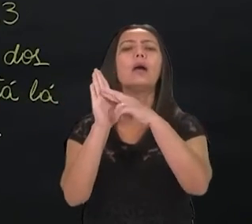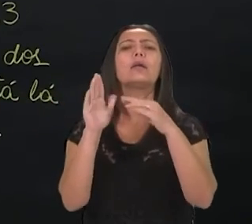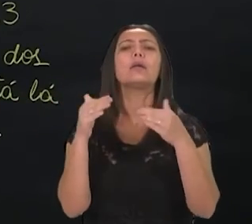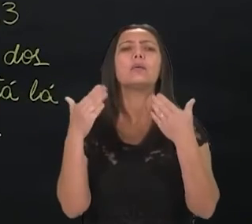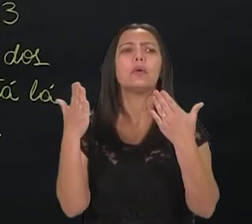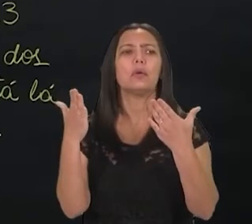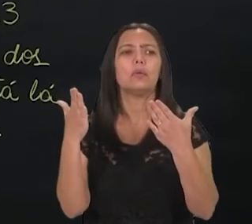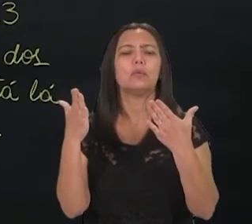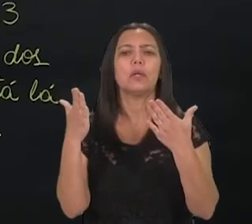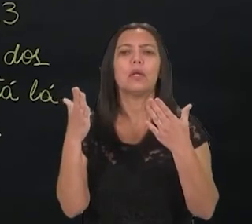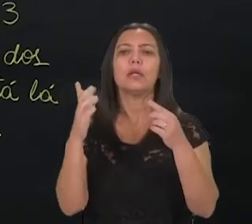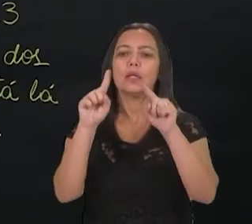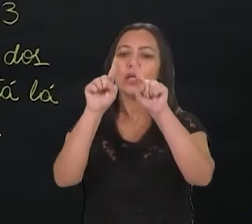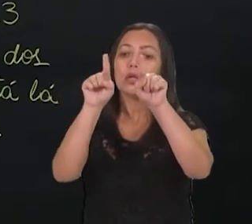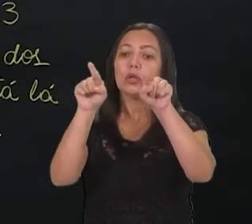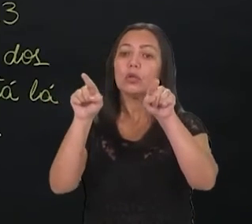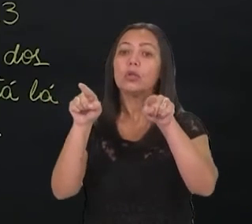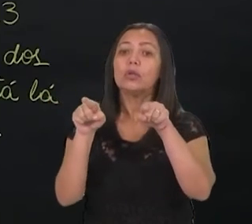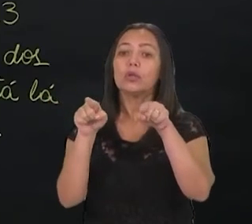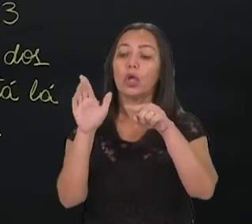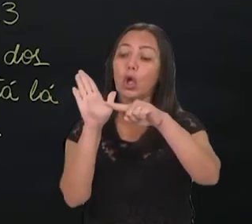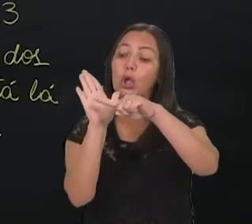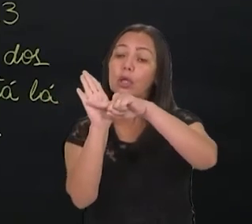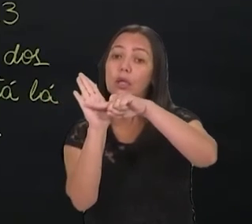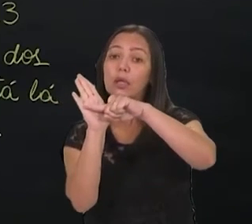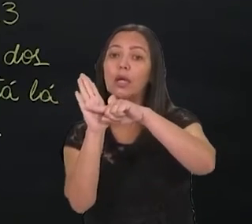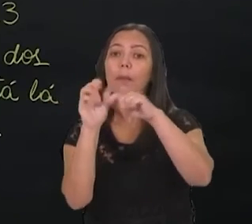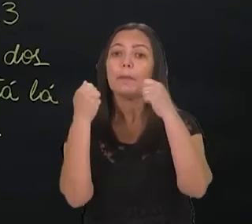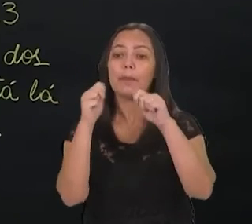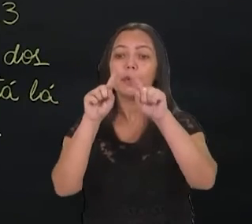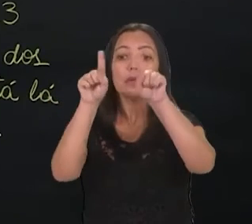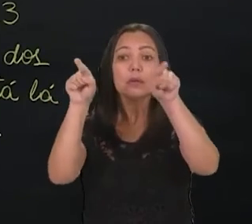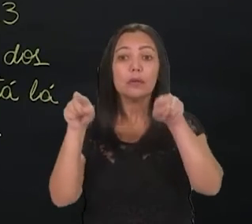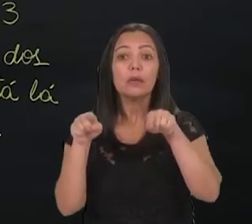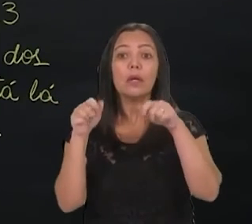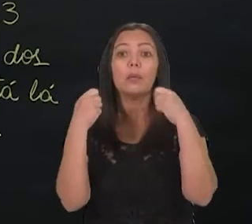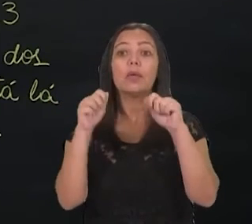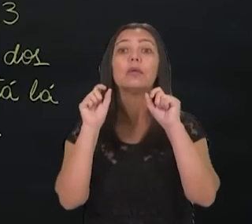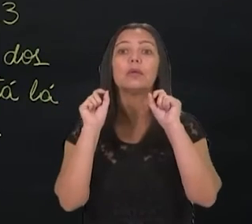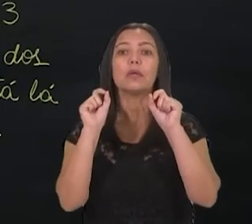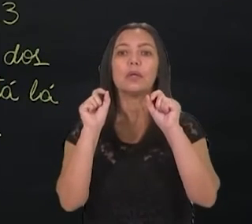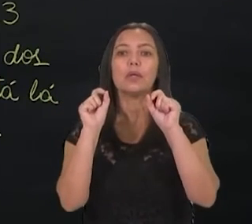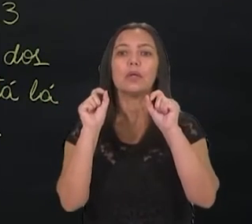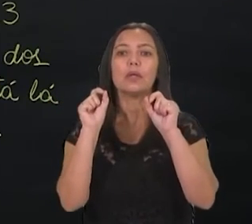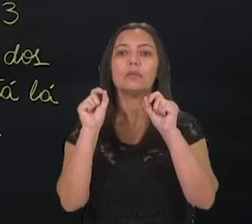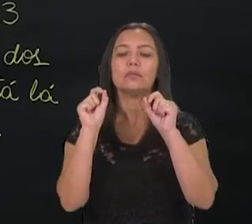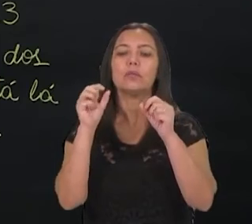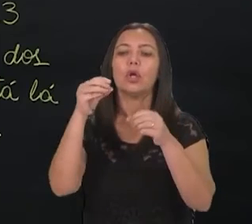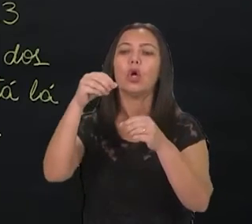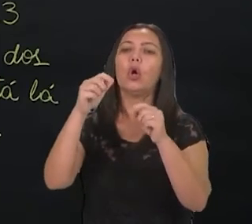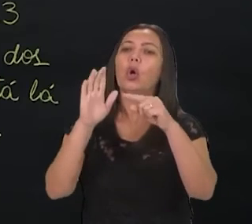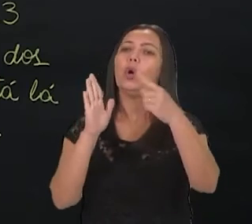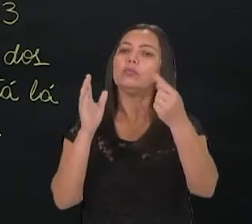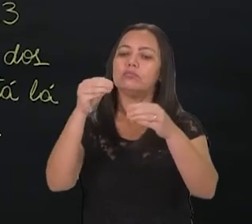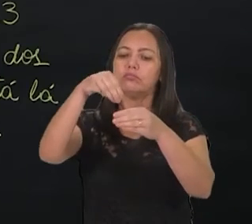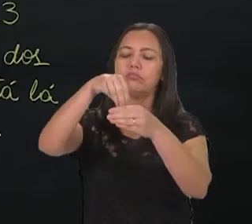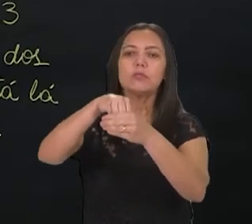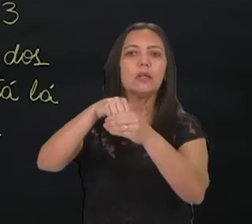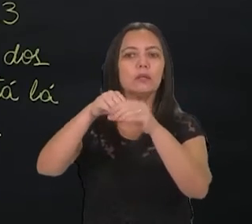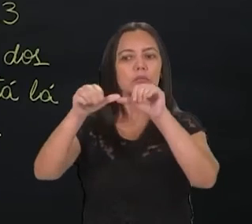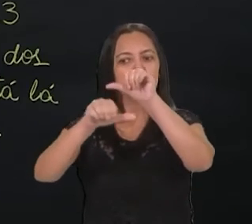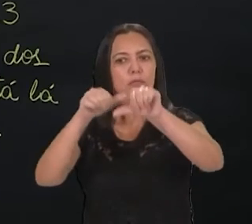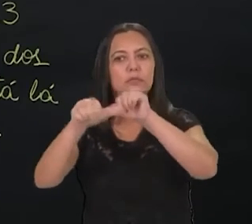essa. Para que ele suma, para que a gente tire aqui os parênteses, o sinal de dentro sempre deverá